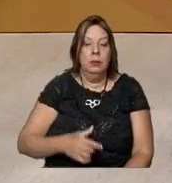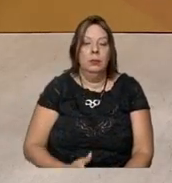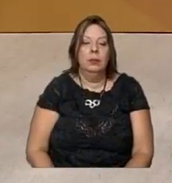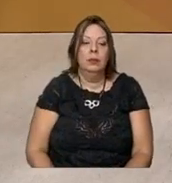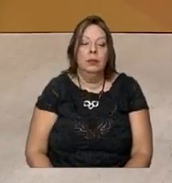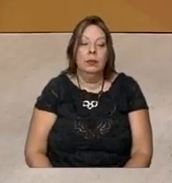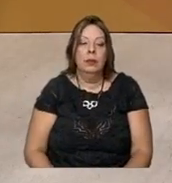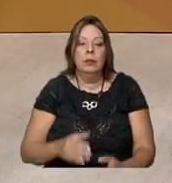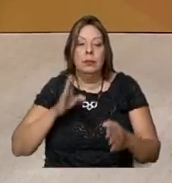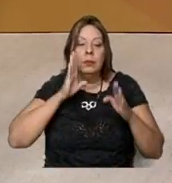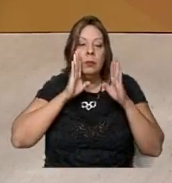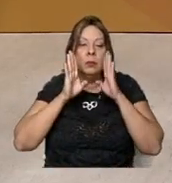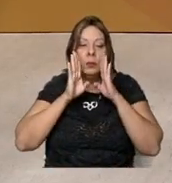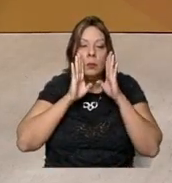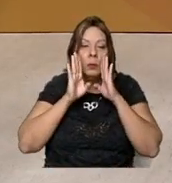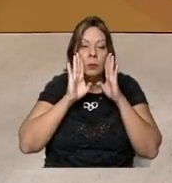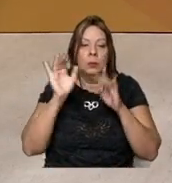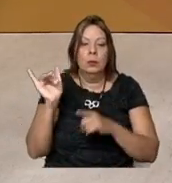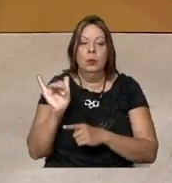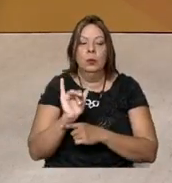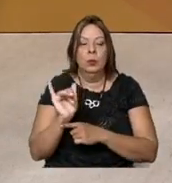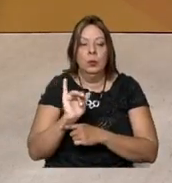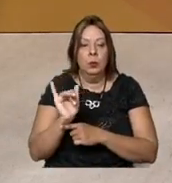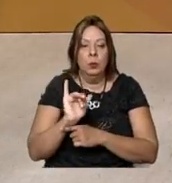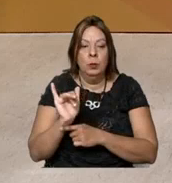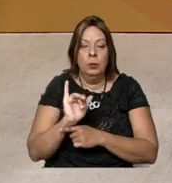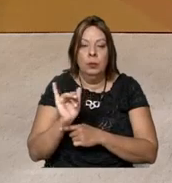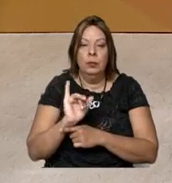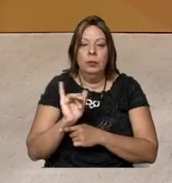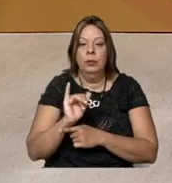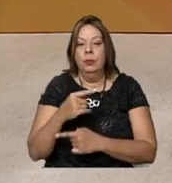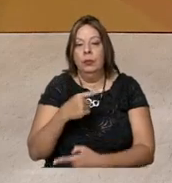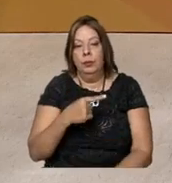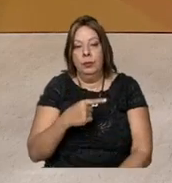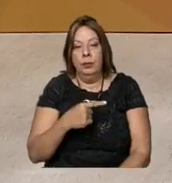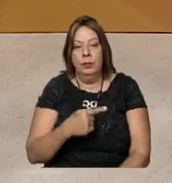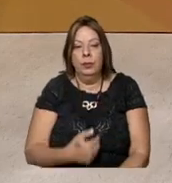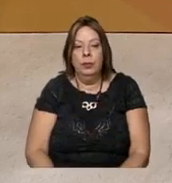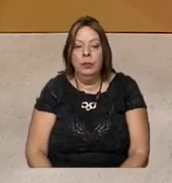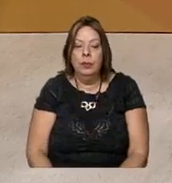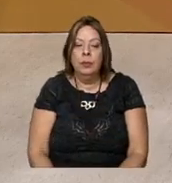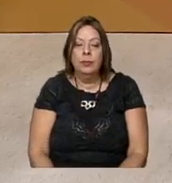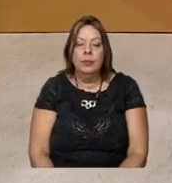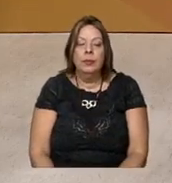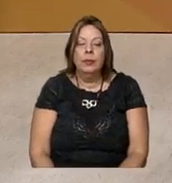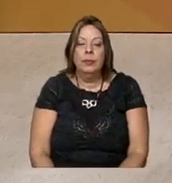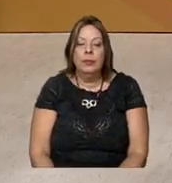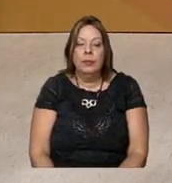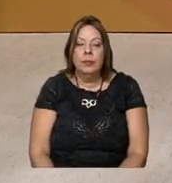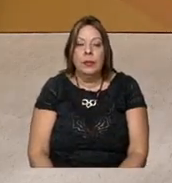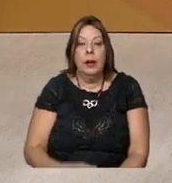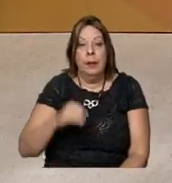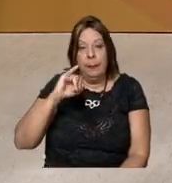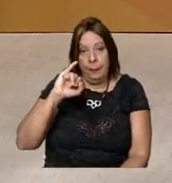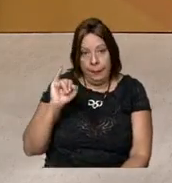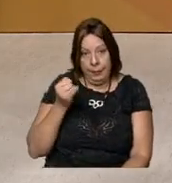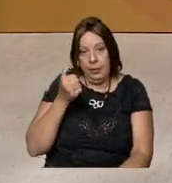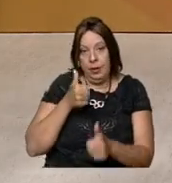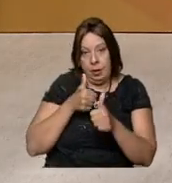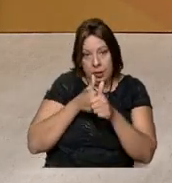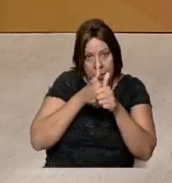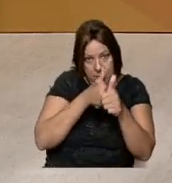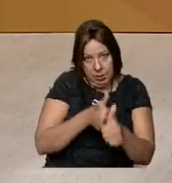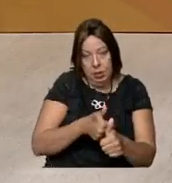no Facebook e no YouTube, gente. É @ Caju Cap Oficial. Esse é o nosso perfil. Aproveita que já está seguindo